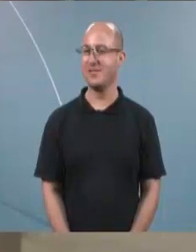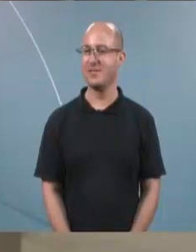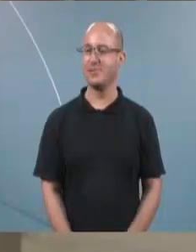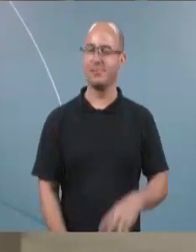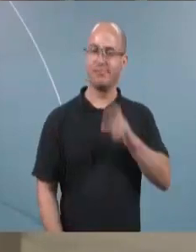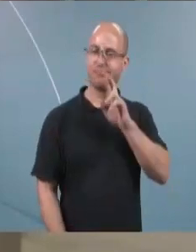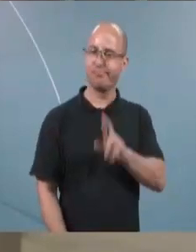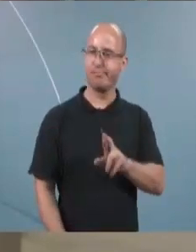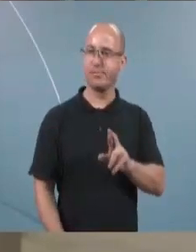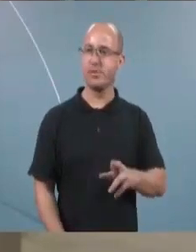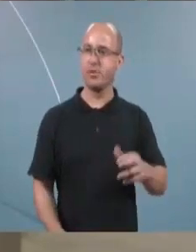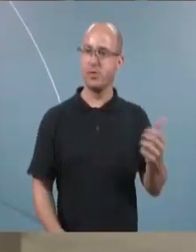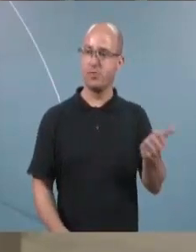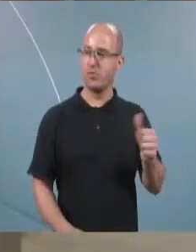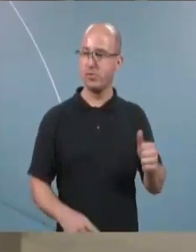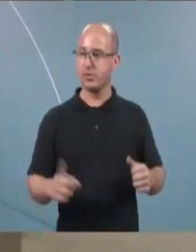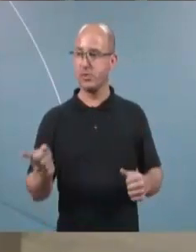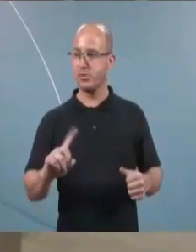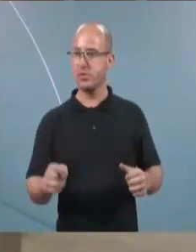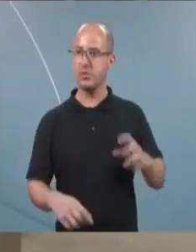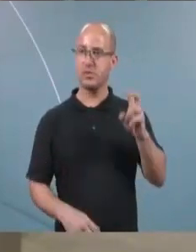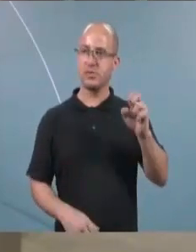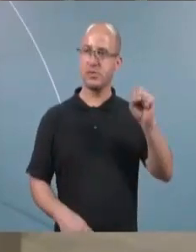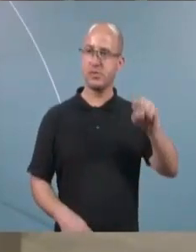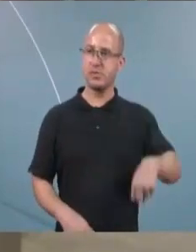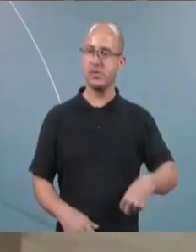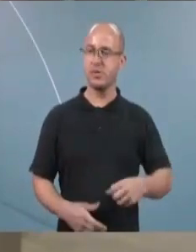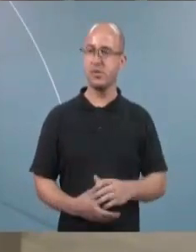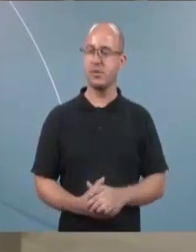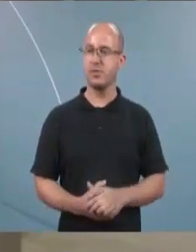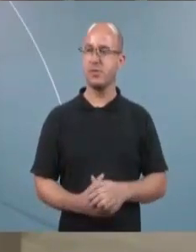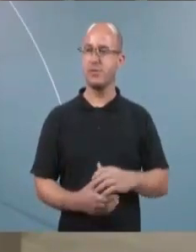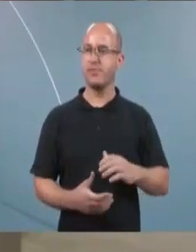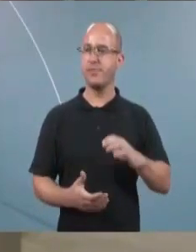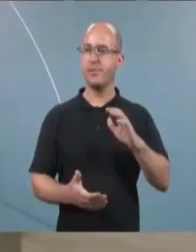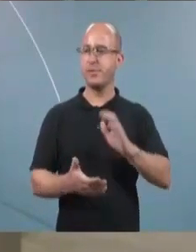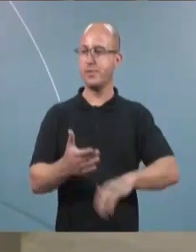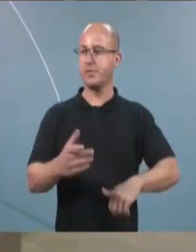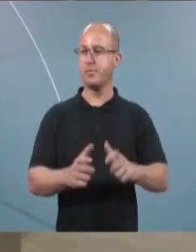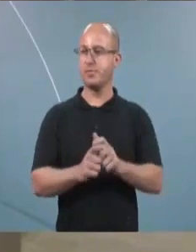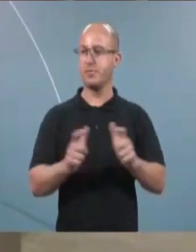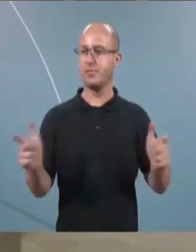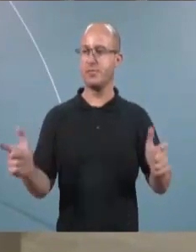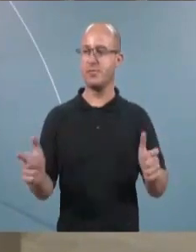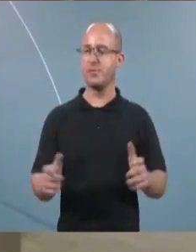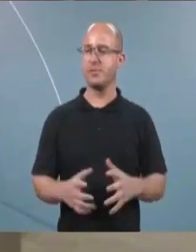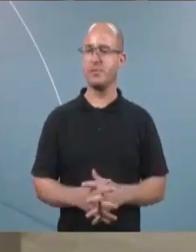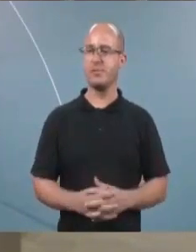resultado foi 11 não e cinco sim foi rejeitado por